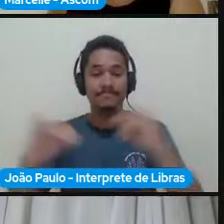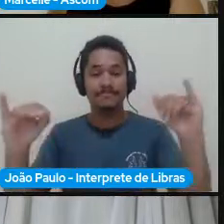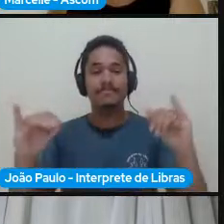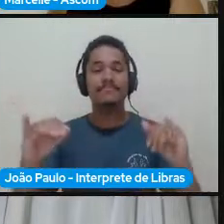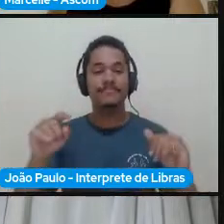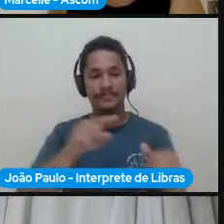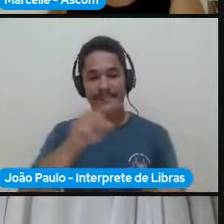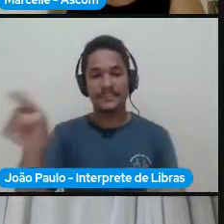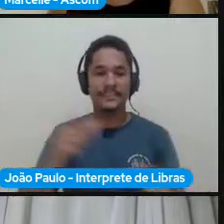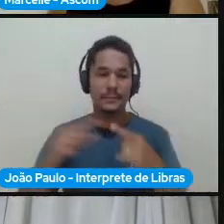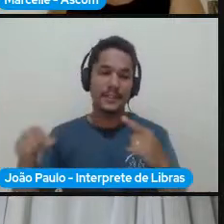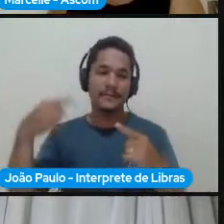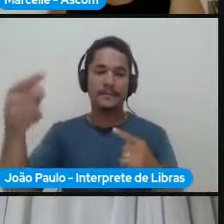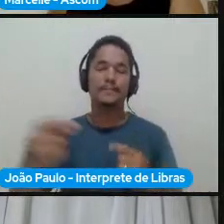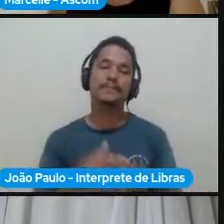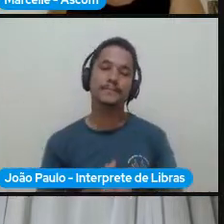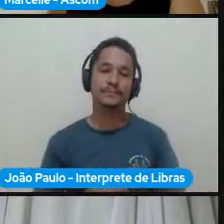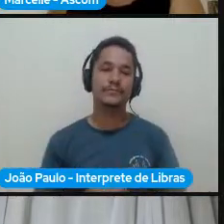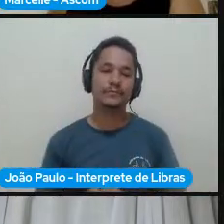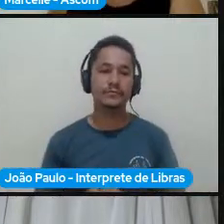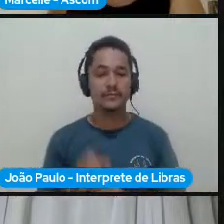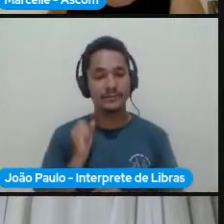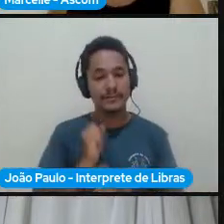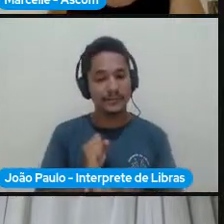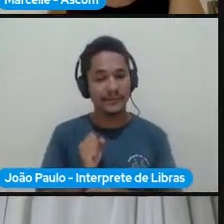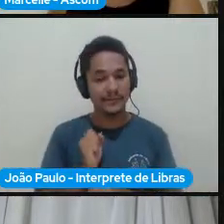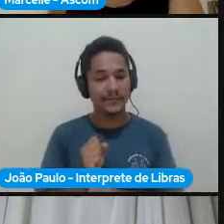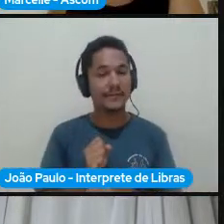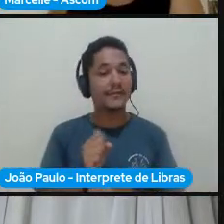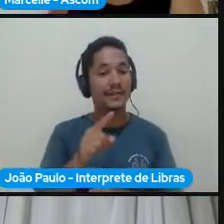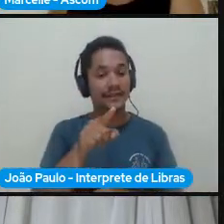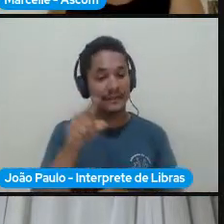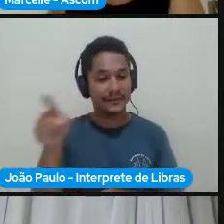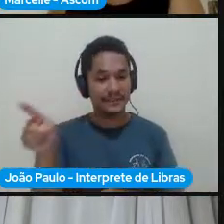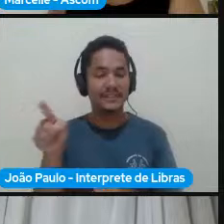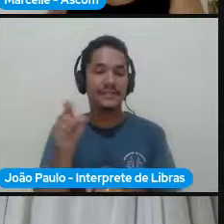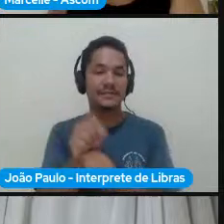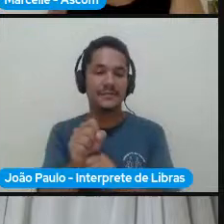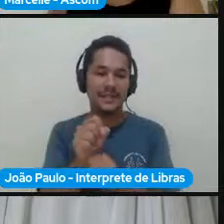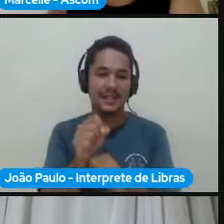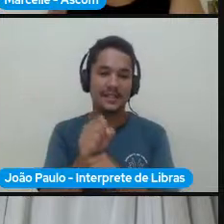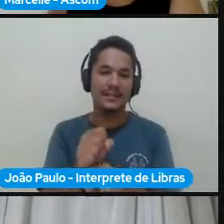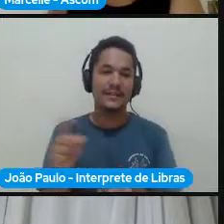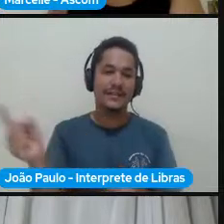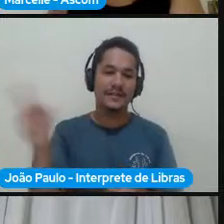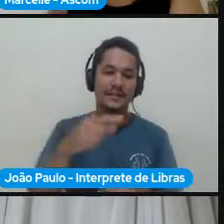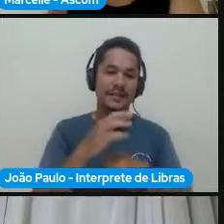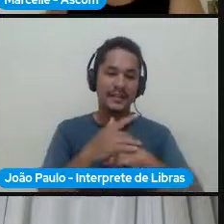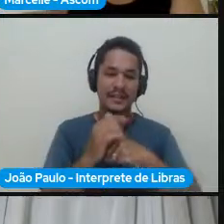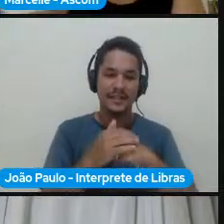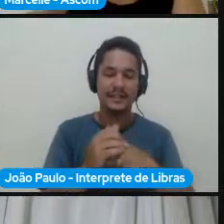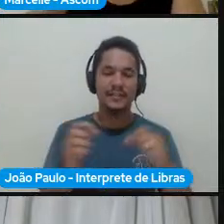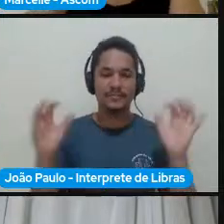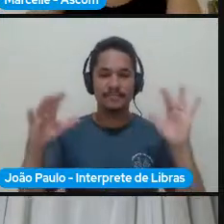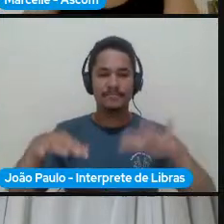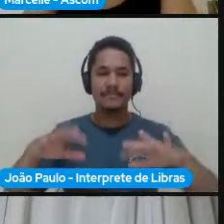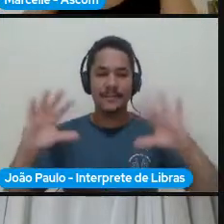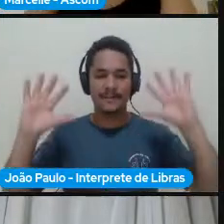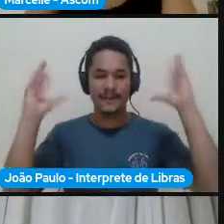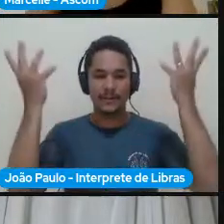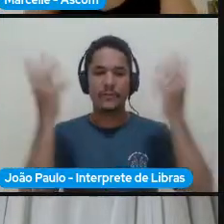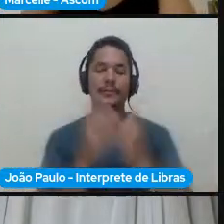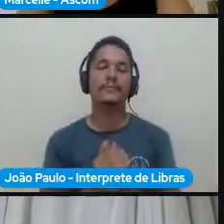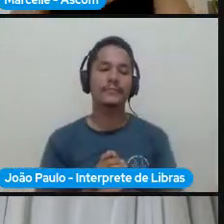aqui na semana que vem. Portanto, reforçamos aqui a chamada, esperamos vocês com muito carinho nesses 3 dias de evento, tá? Falei